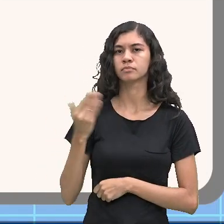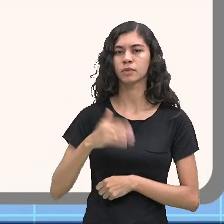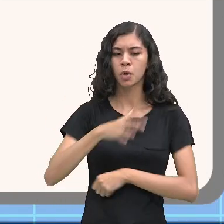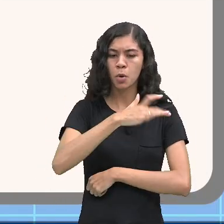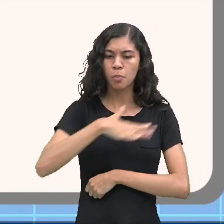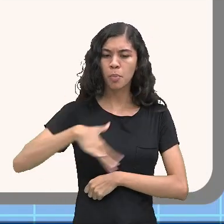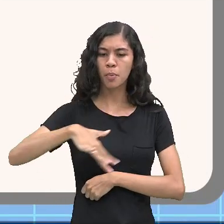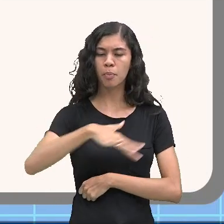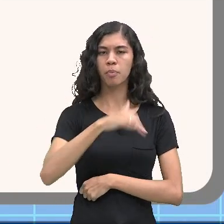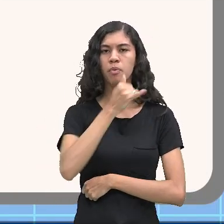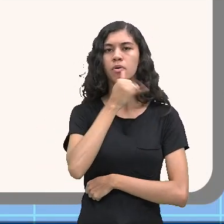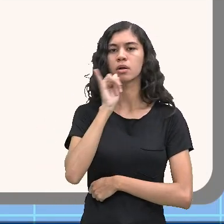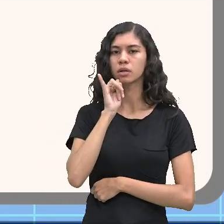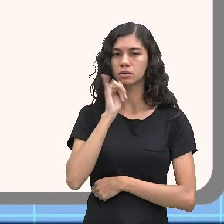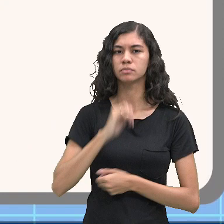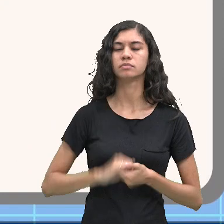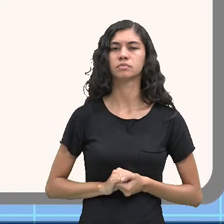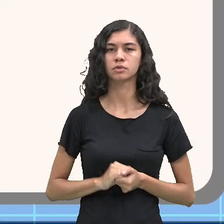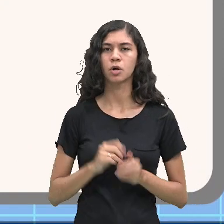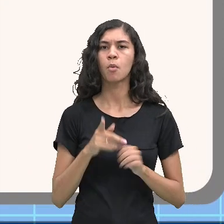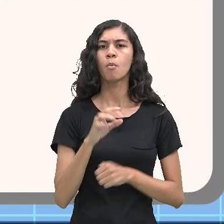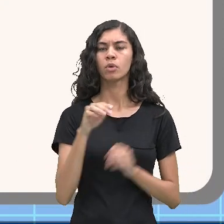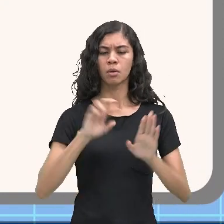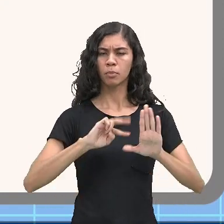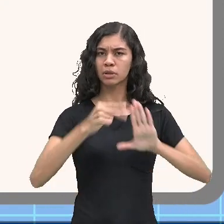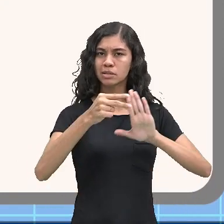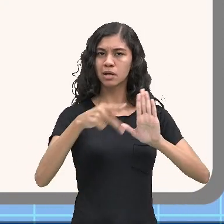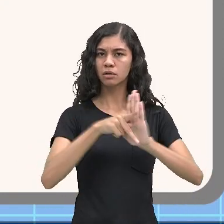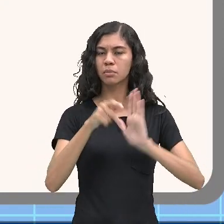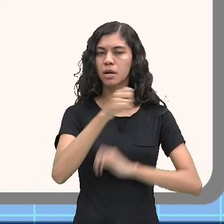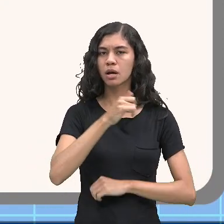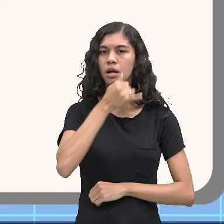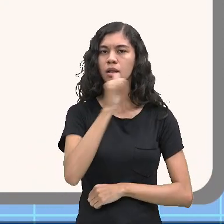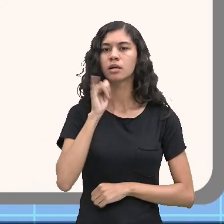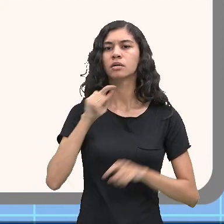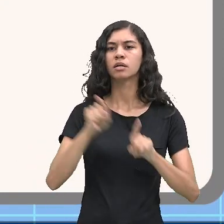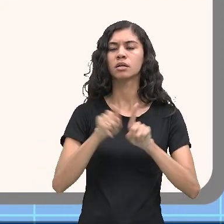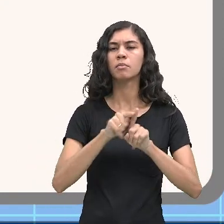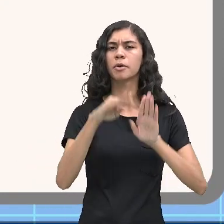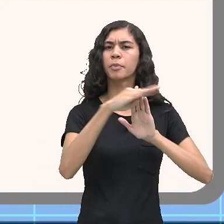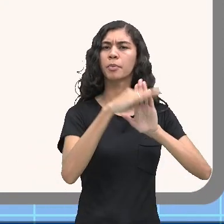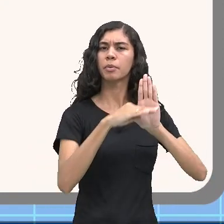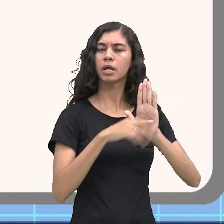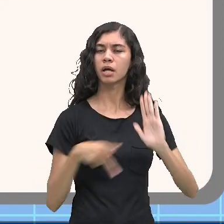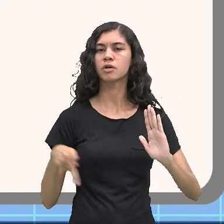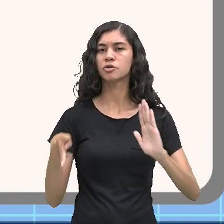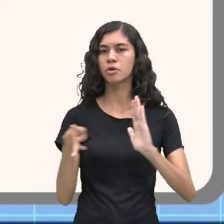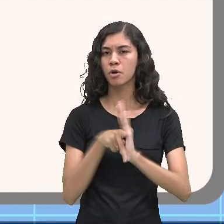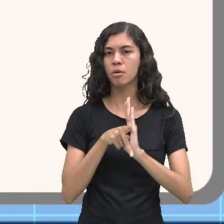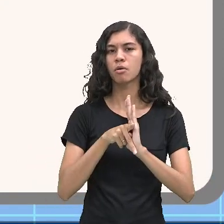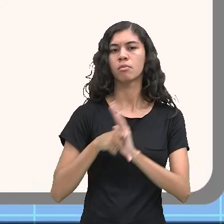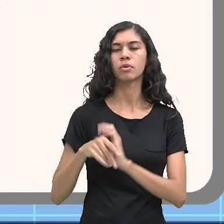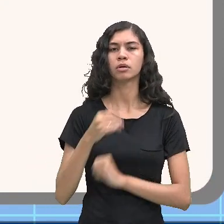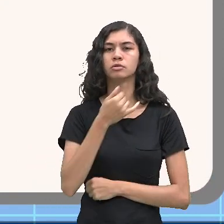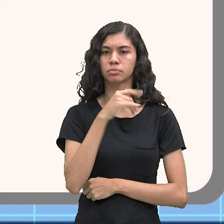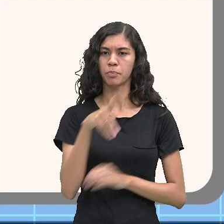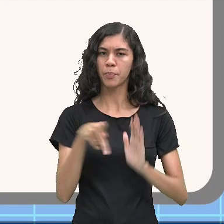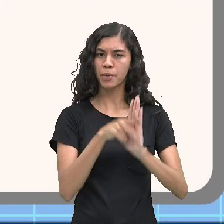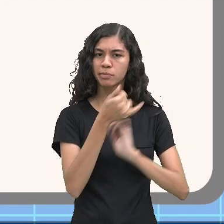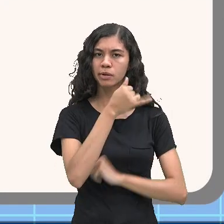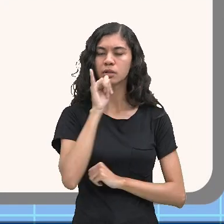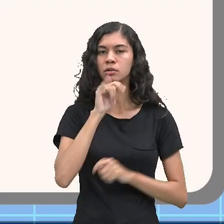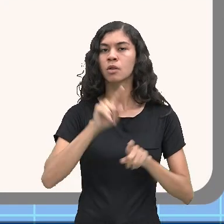potencial elétrico e propriedades do potencial elétrico. Olha só, não é potência, tá certo? A gente está falando de potencial